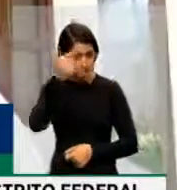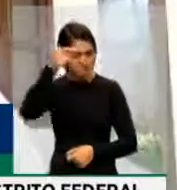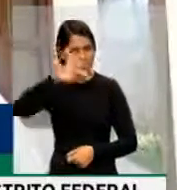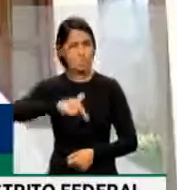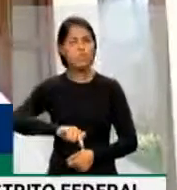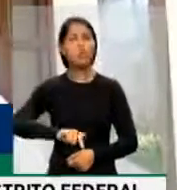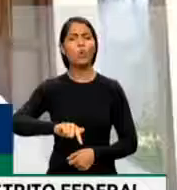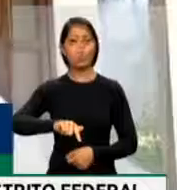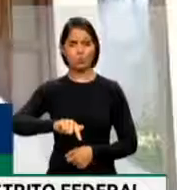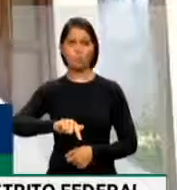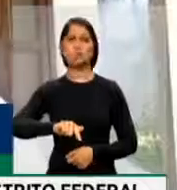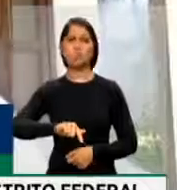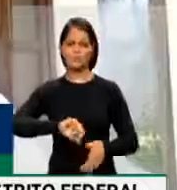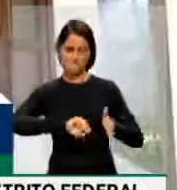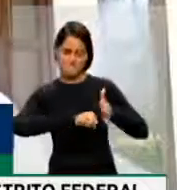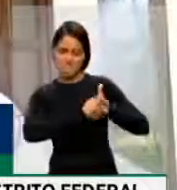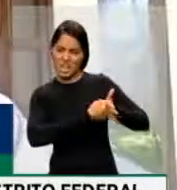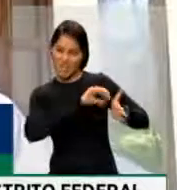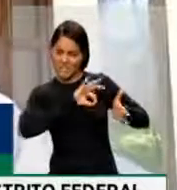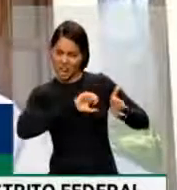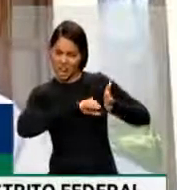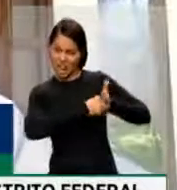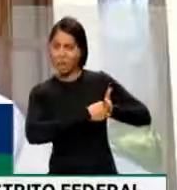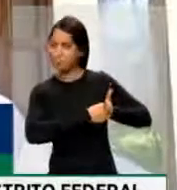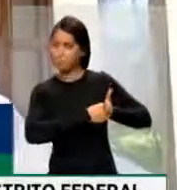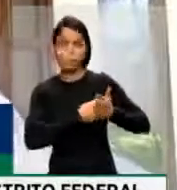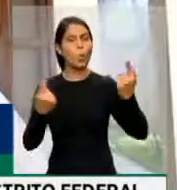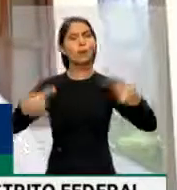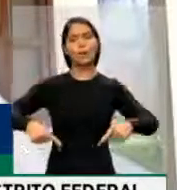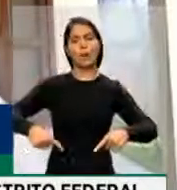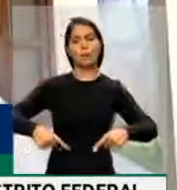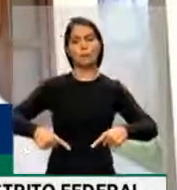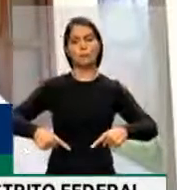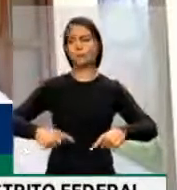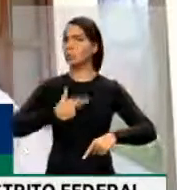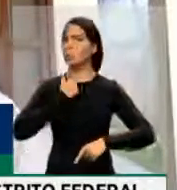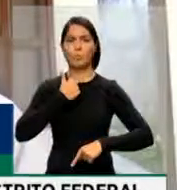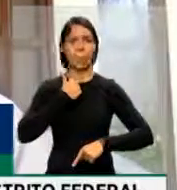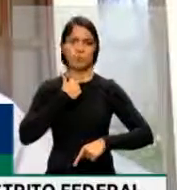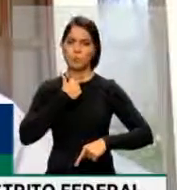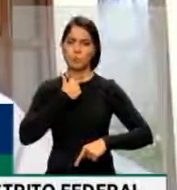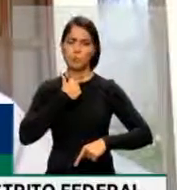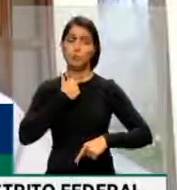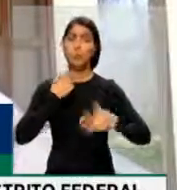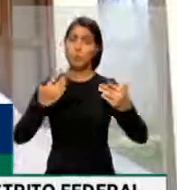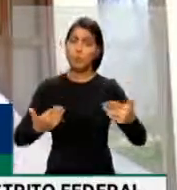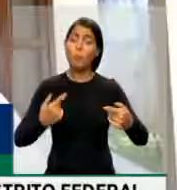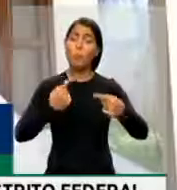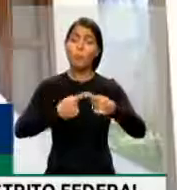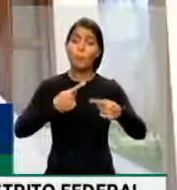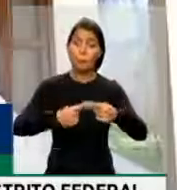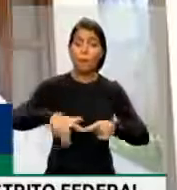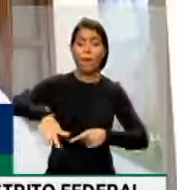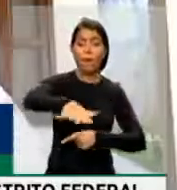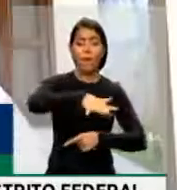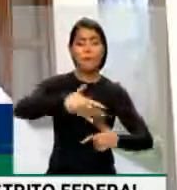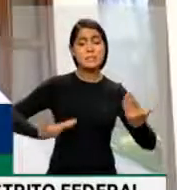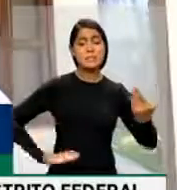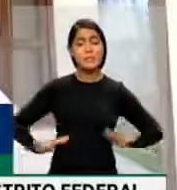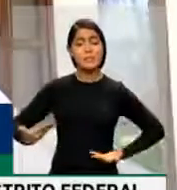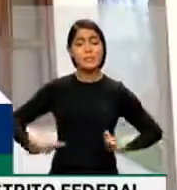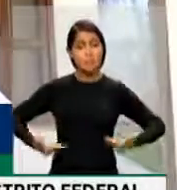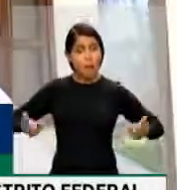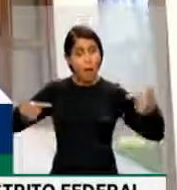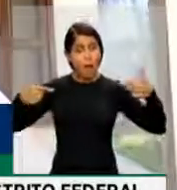foi contrária ao congelamento de salários dos servidores que estão na linha de frente no combate ao coronavírus. Por isso,